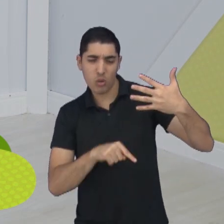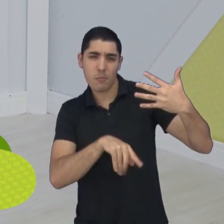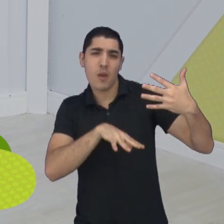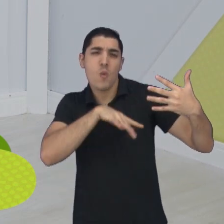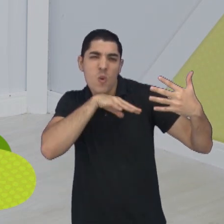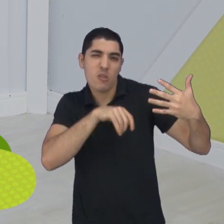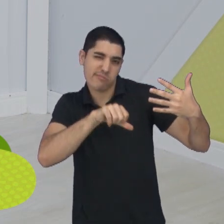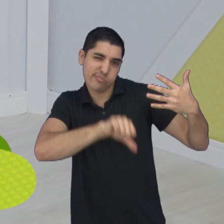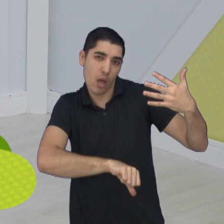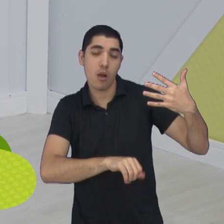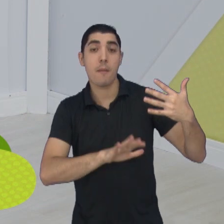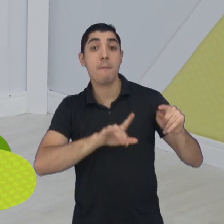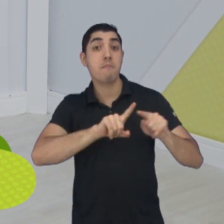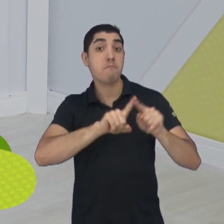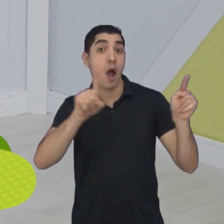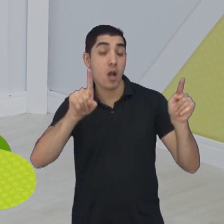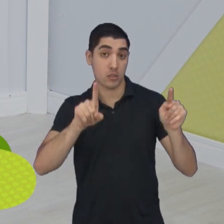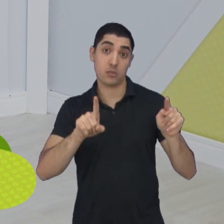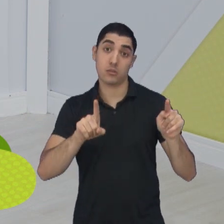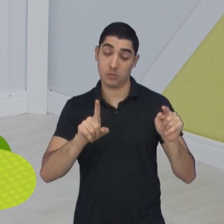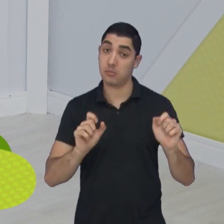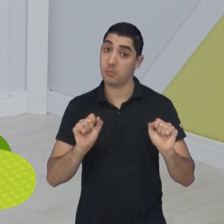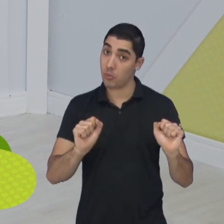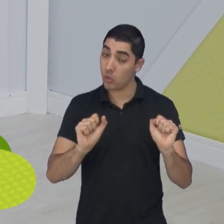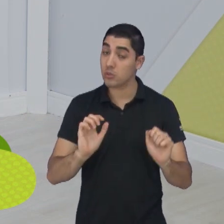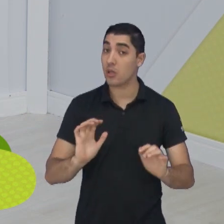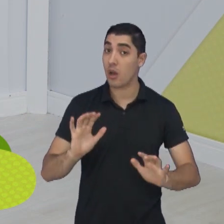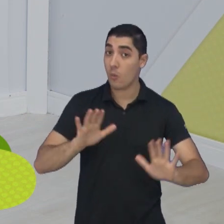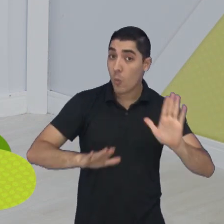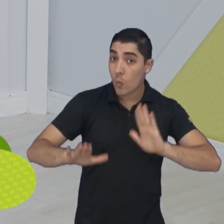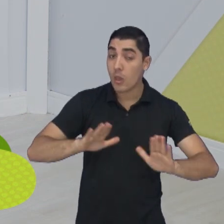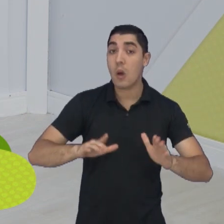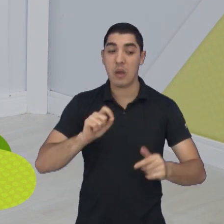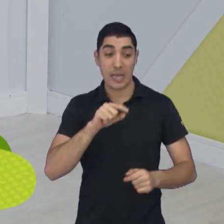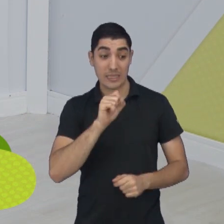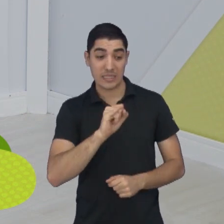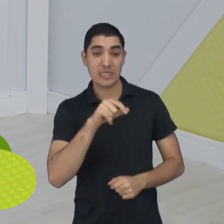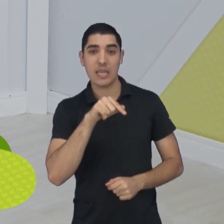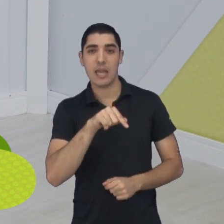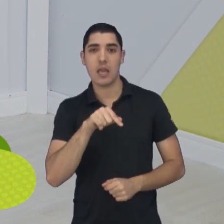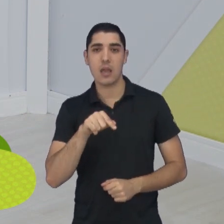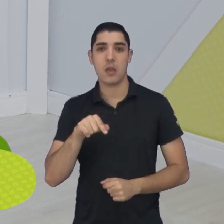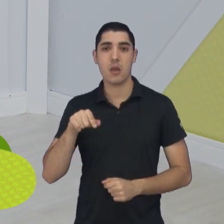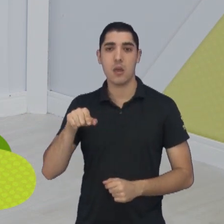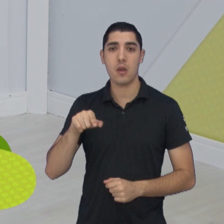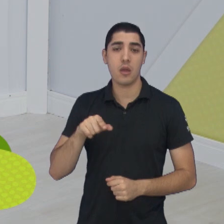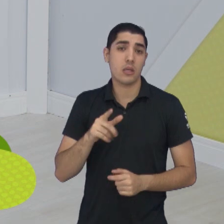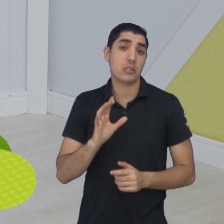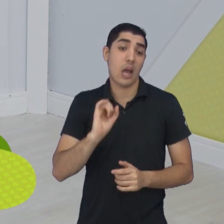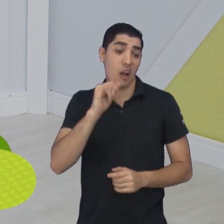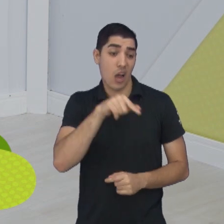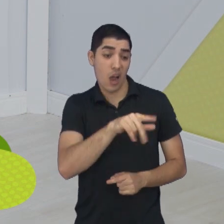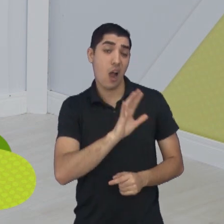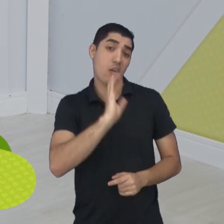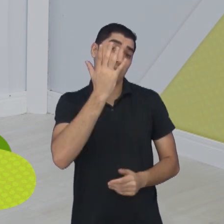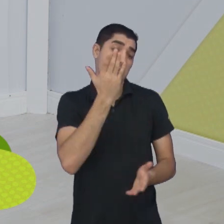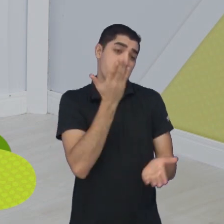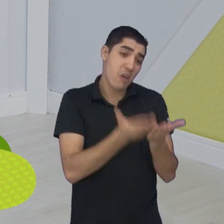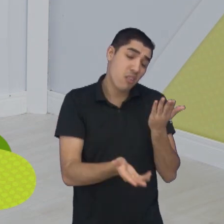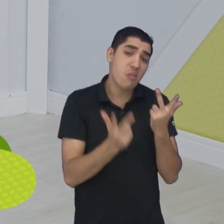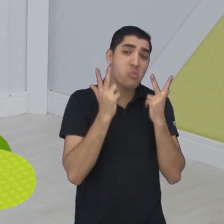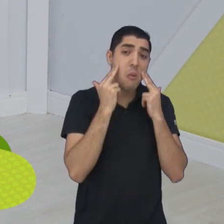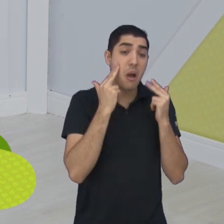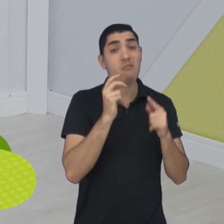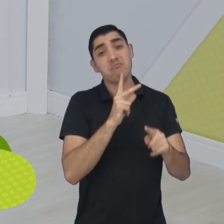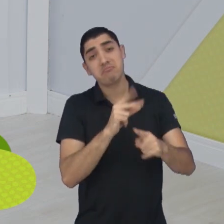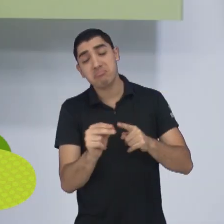sem grandes aspirações e vem também assim, se ganhar, ganhou, se perder, perdeu, então assim, não tem muito compromisso